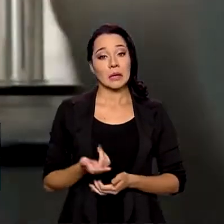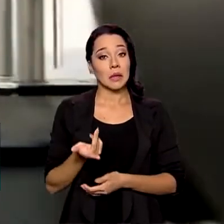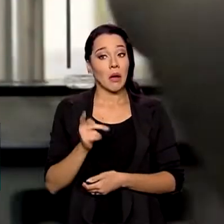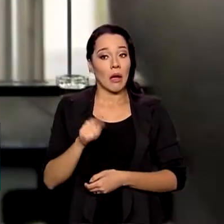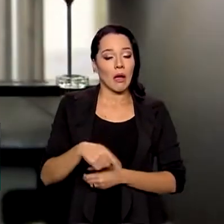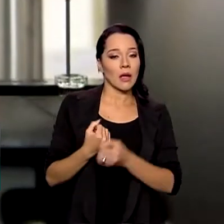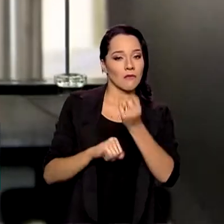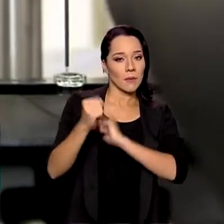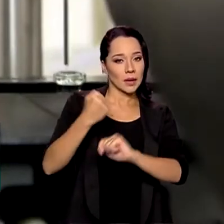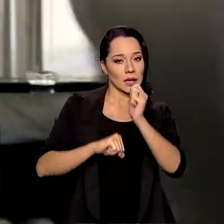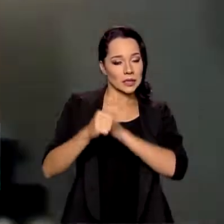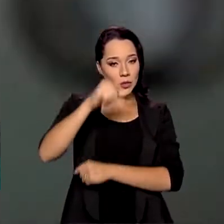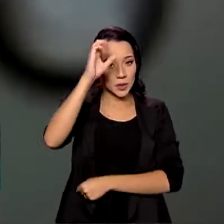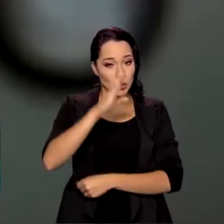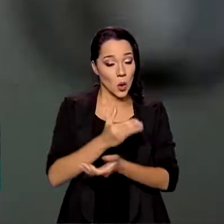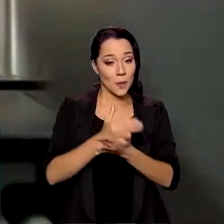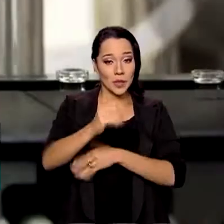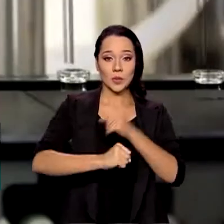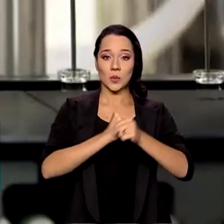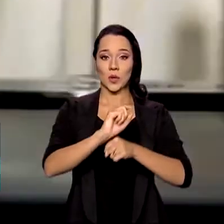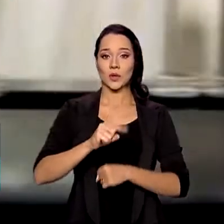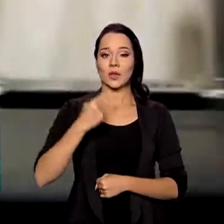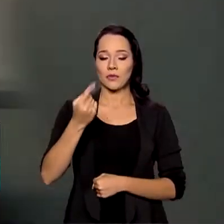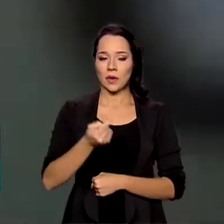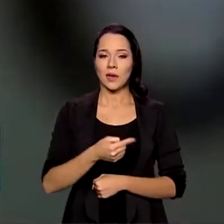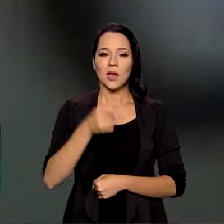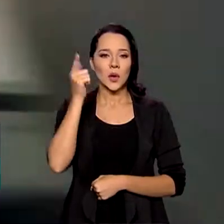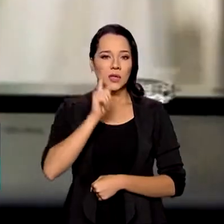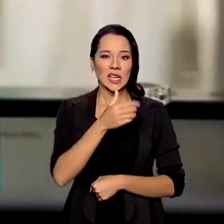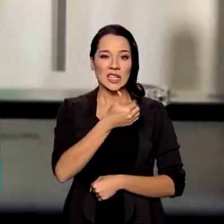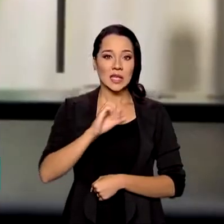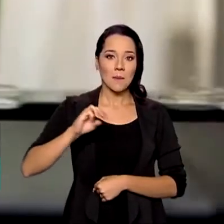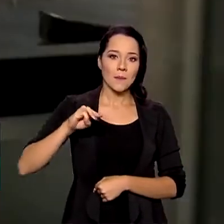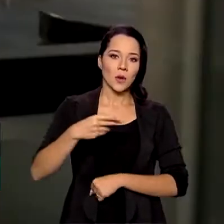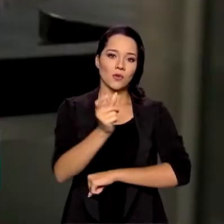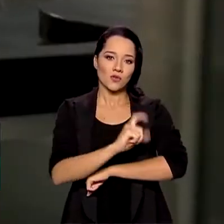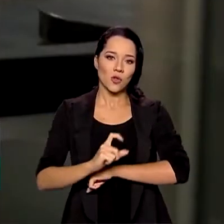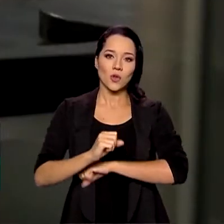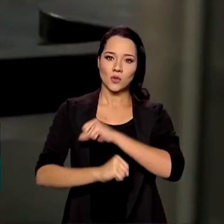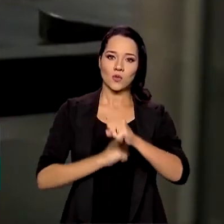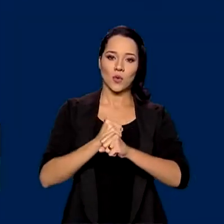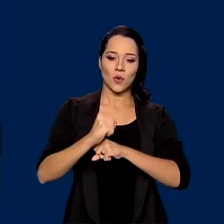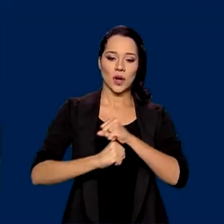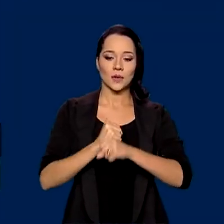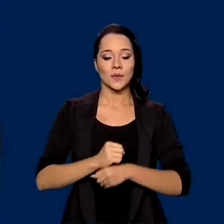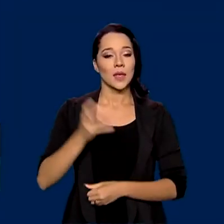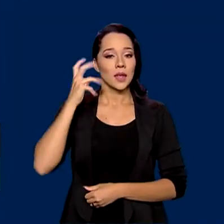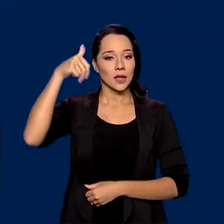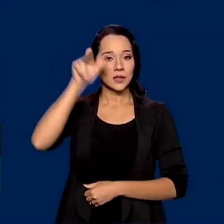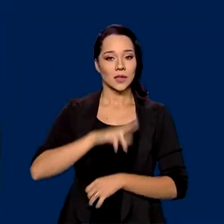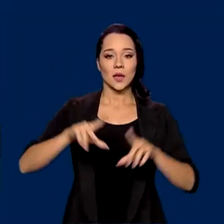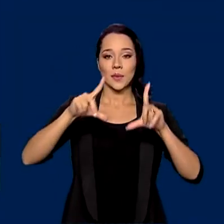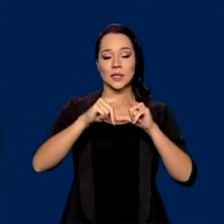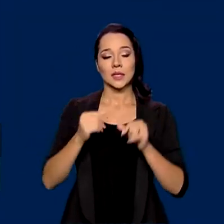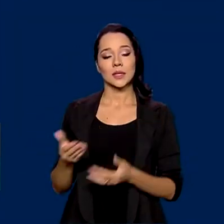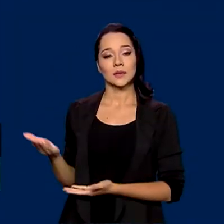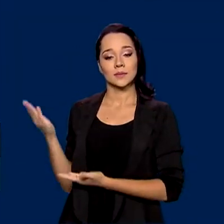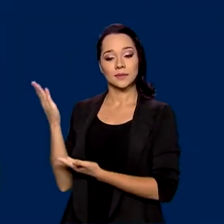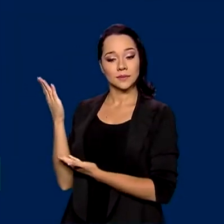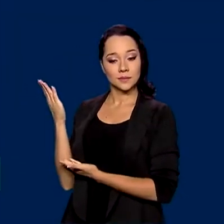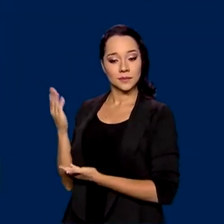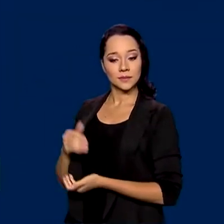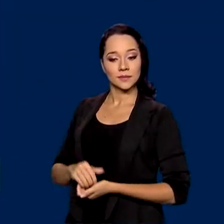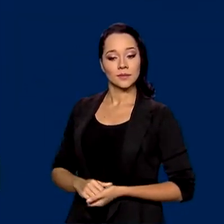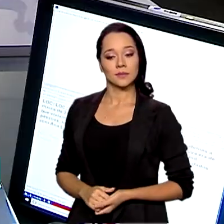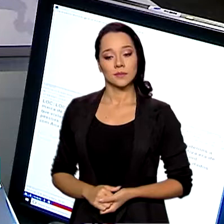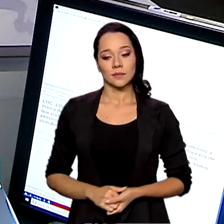que a fabricação local comece no ano que vem e chegue a 100 milhões de doses por ano. Da Rádio Nacional em Brasília,